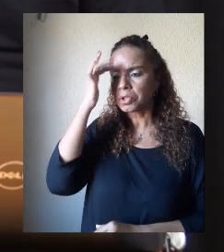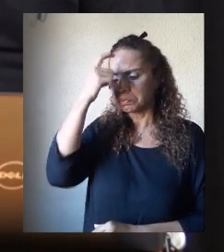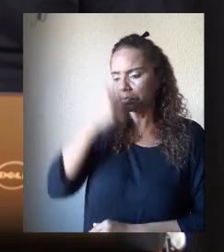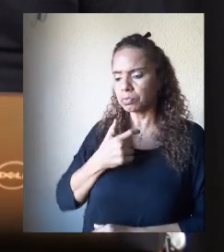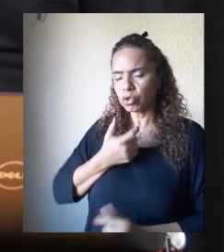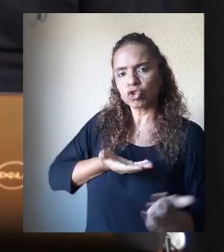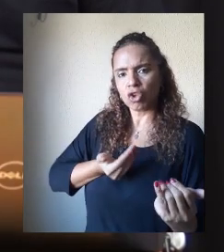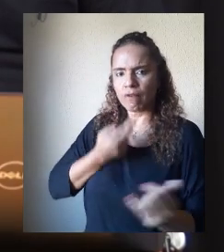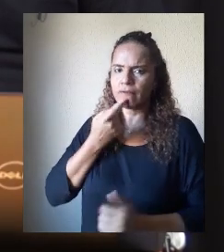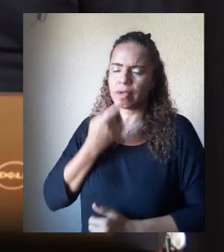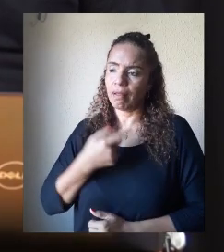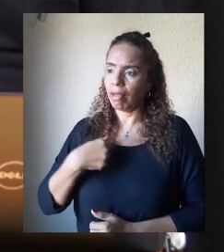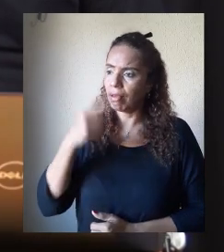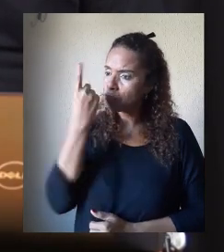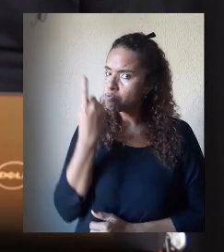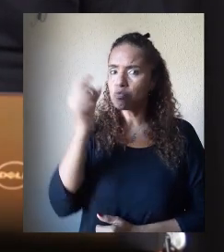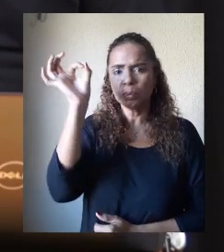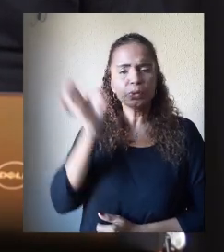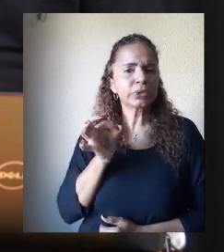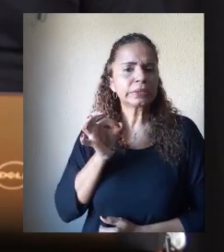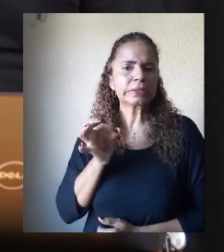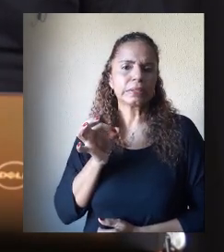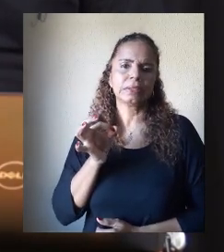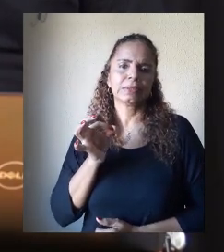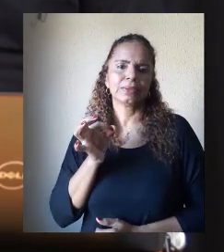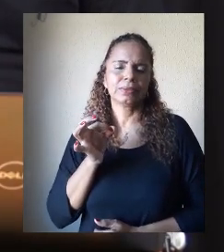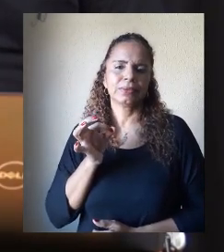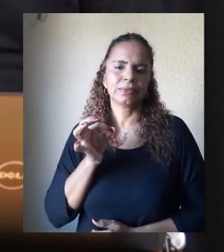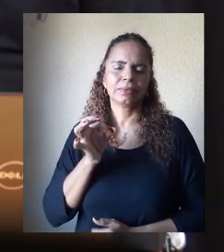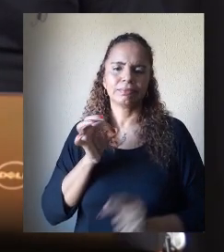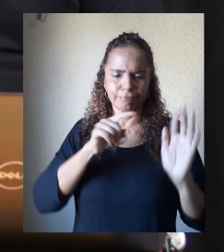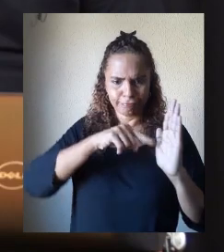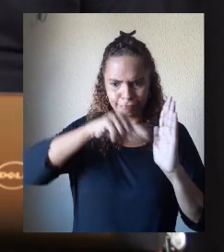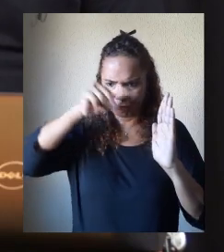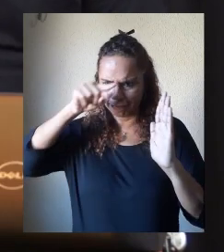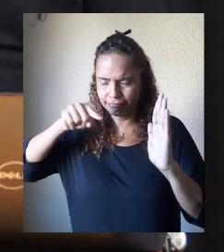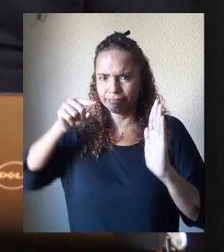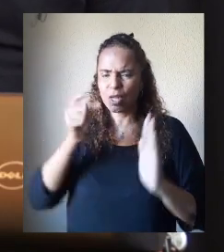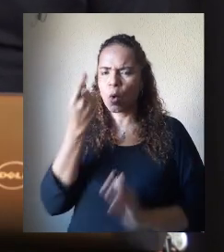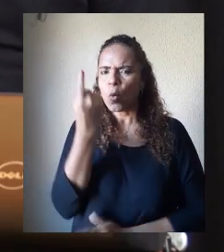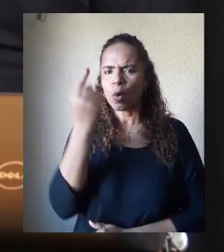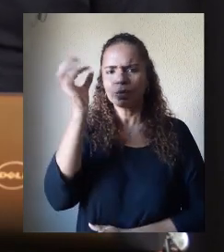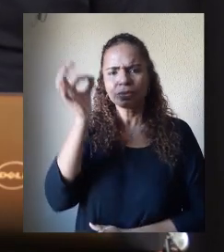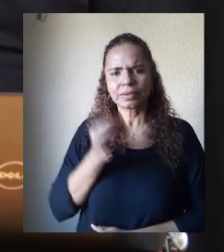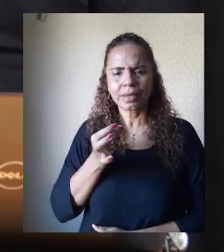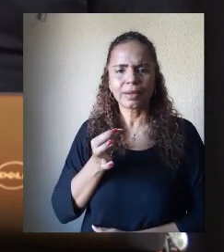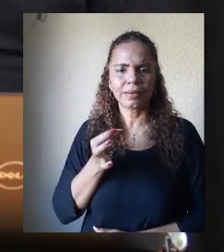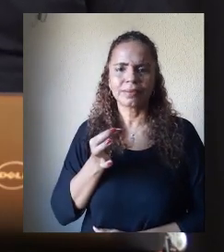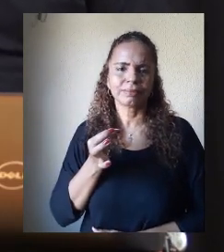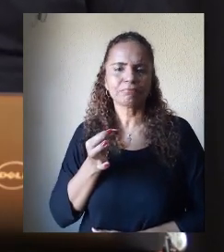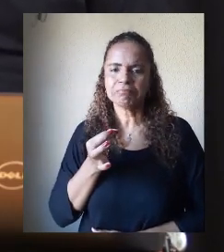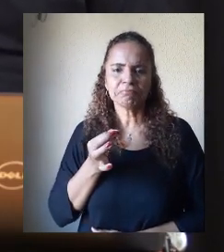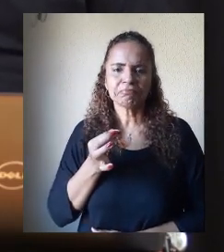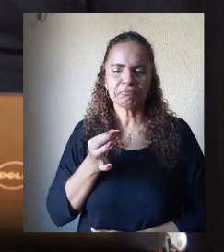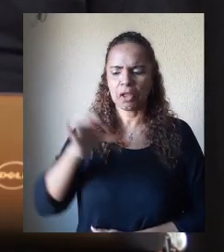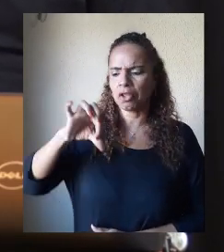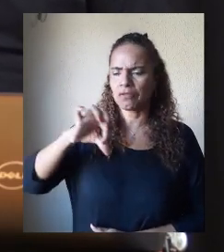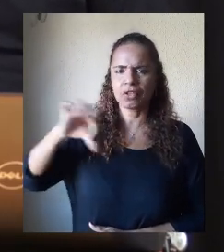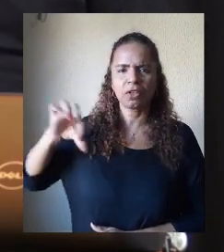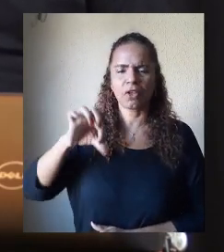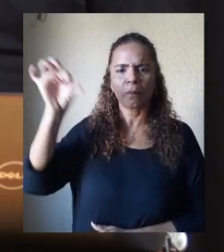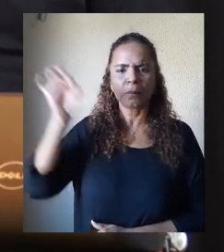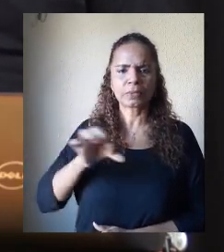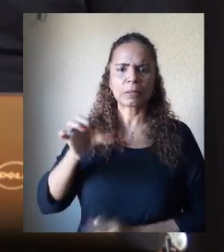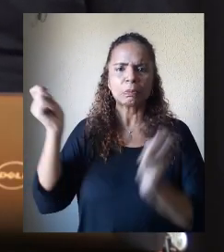adoecer, de ficar grave, de morrer. Então, realmente, do ponto de vista individual, eu pensar que 99% de chance de eu ficar muito bem é bom,